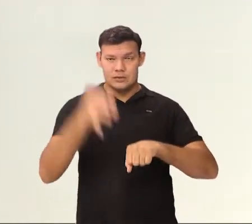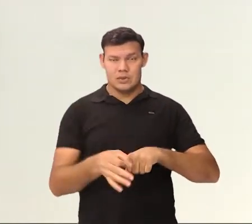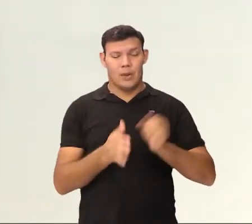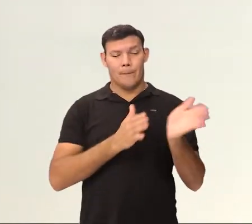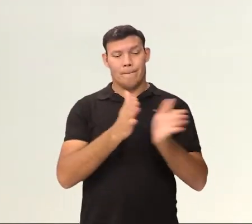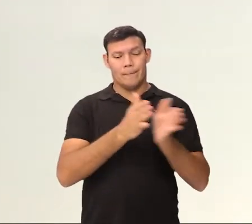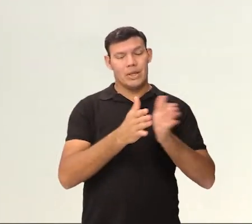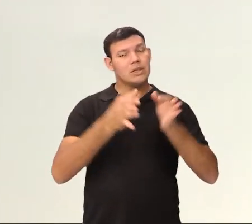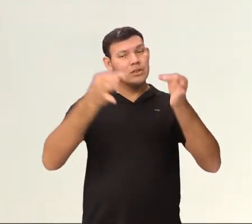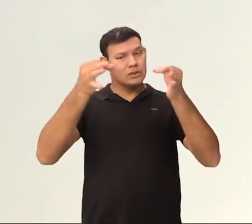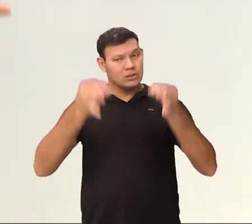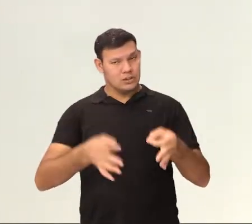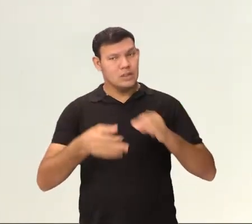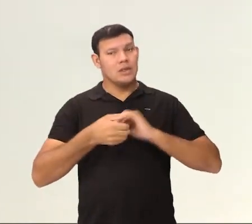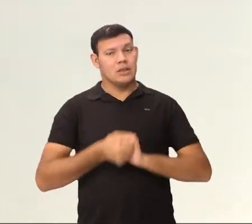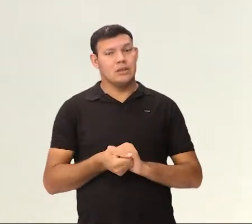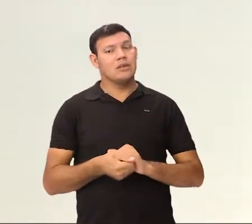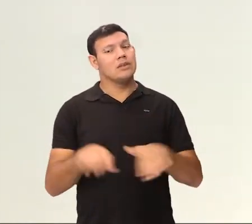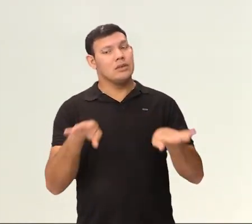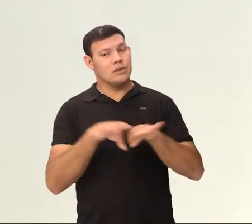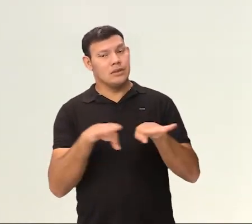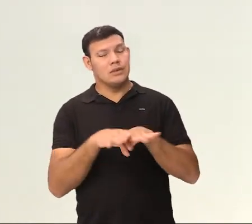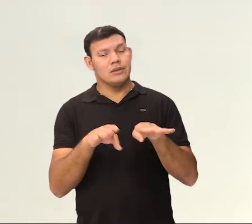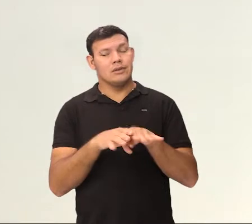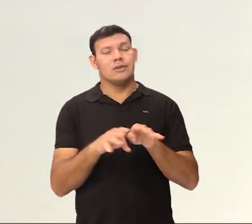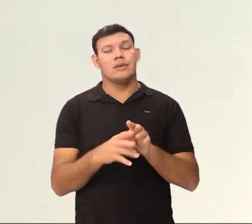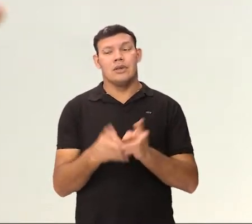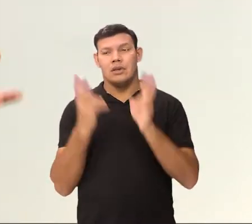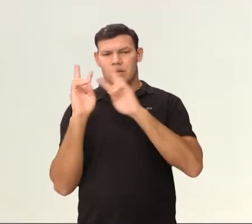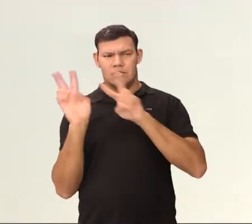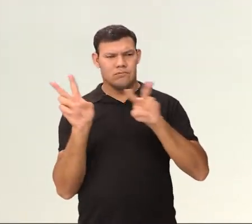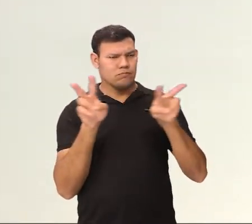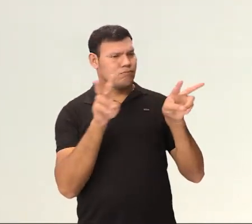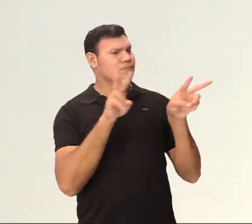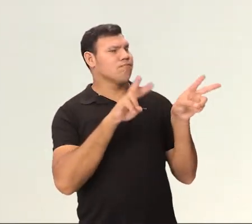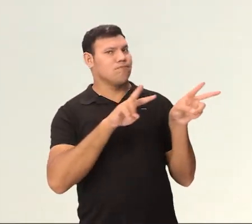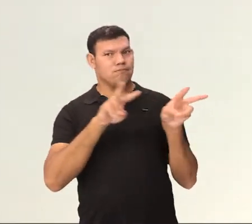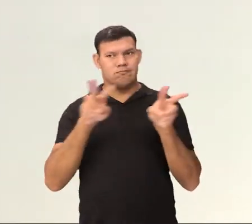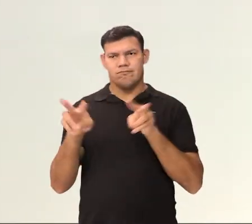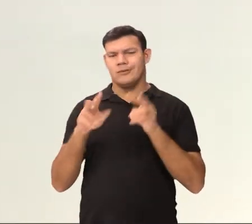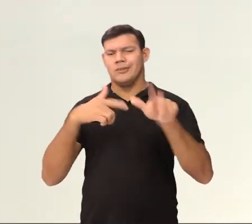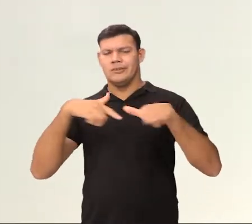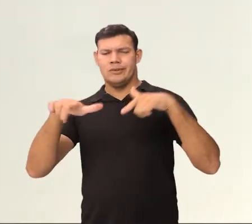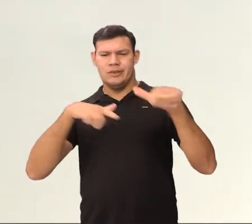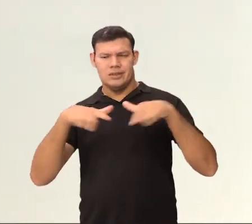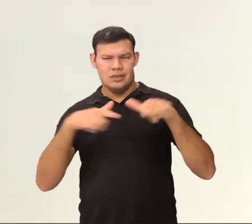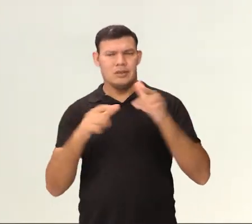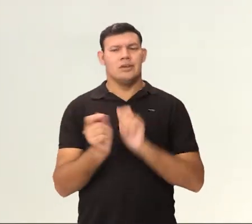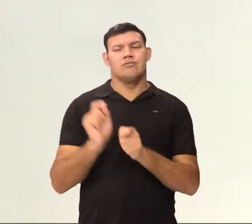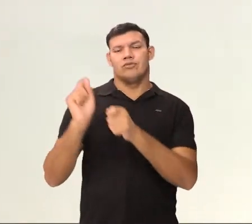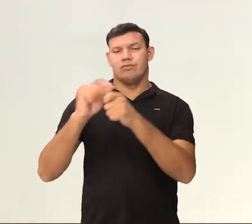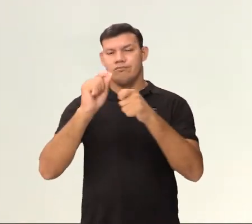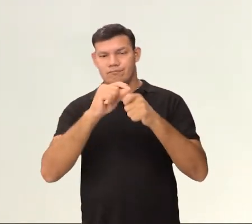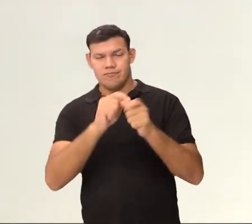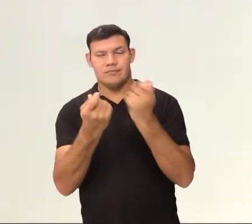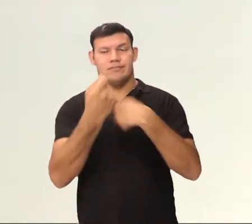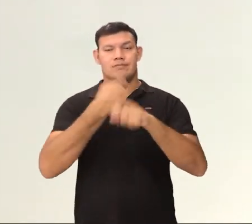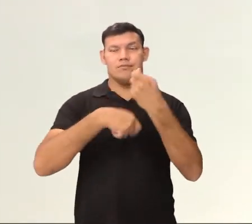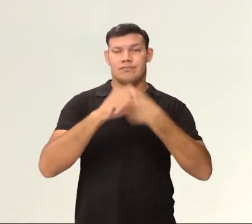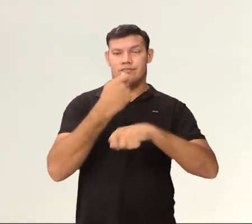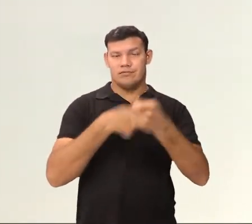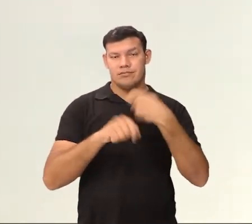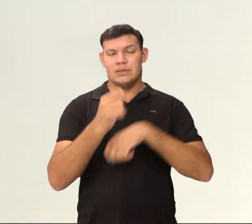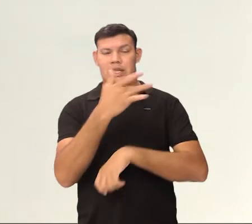determinados períodos, e através de tudo que rodeia a ação humana, então o trabalho, a produtividade, a economia,